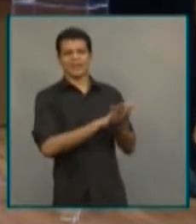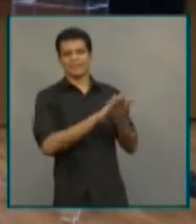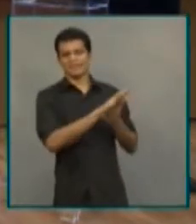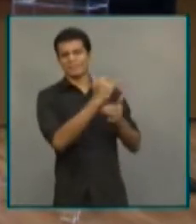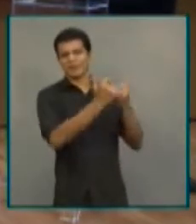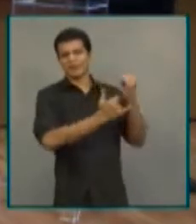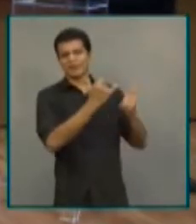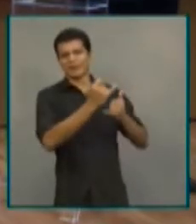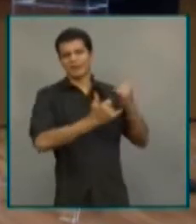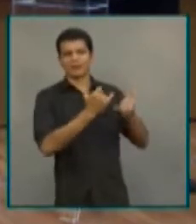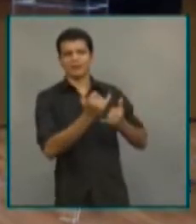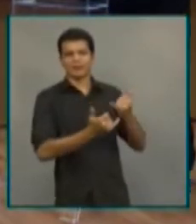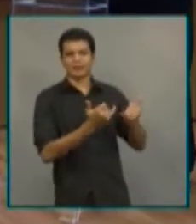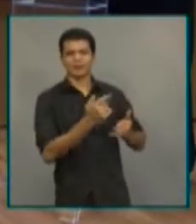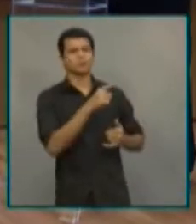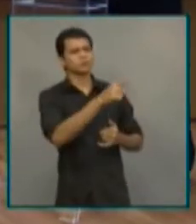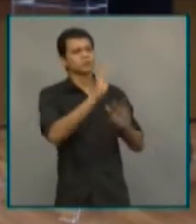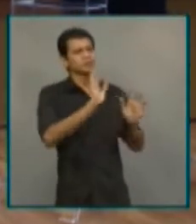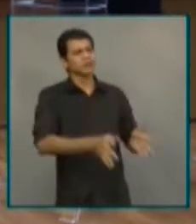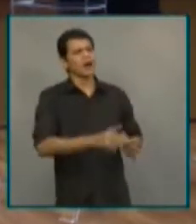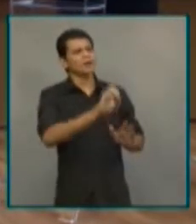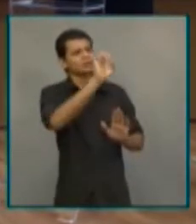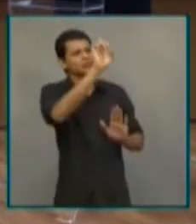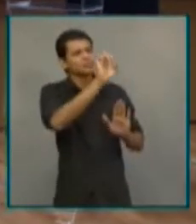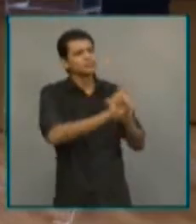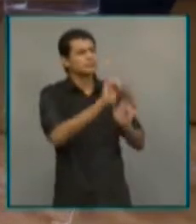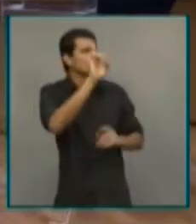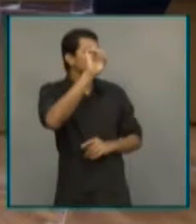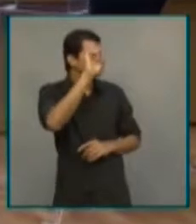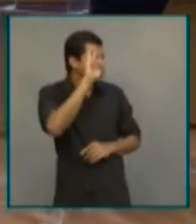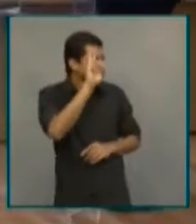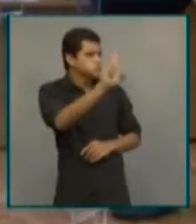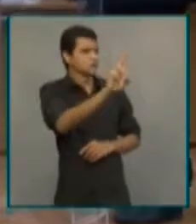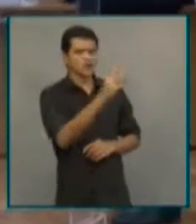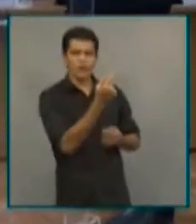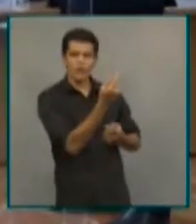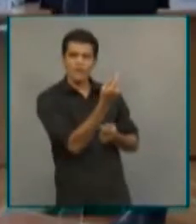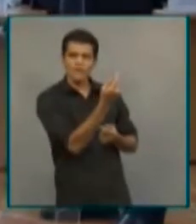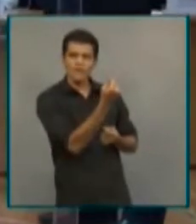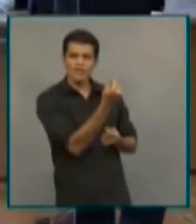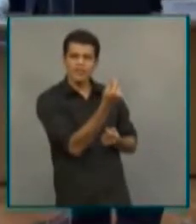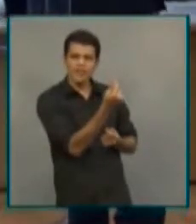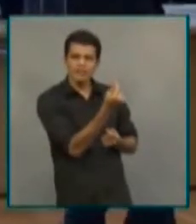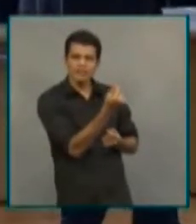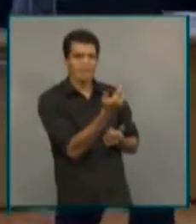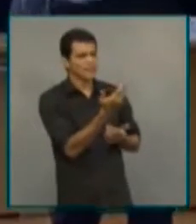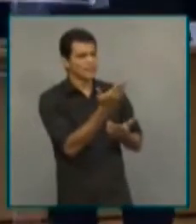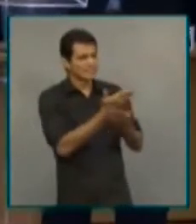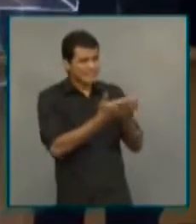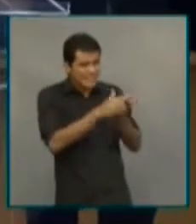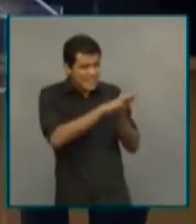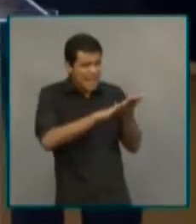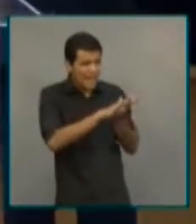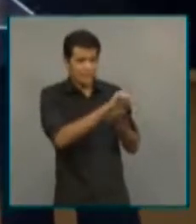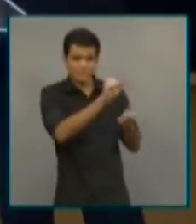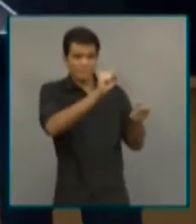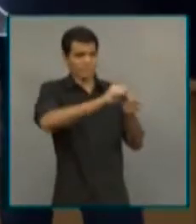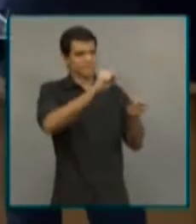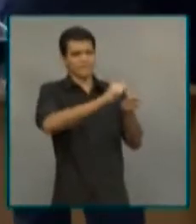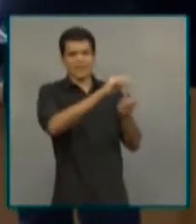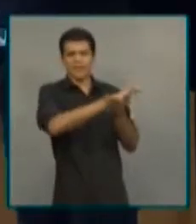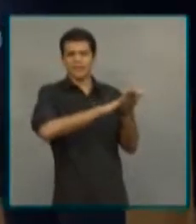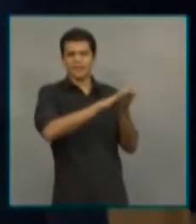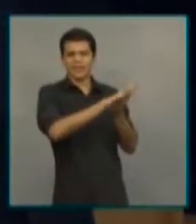como diretor financeiro de fazer o que o senhor está dizendo que vai fazer e o senhor não fez. O que o senhor fez foi uma obra, um